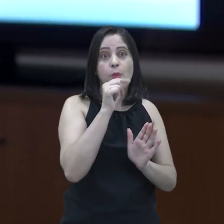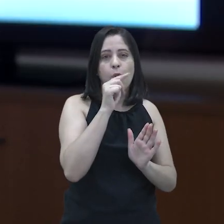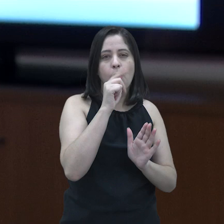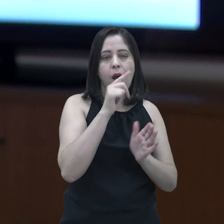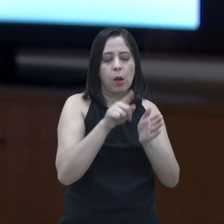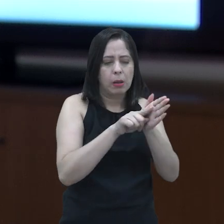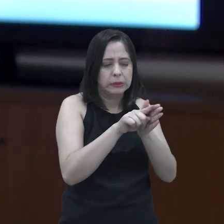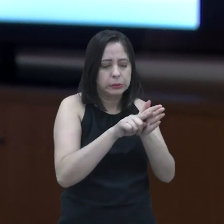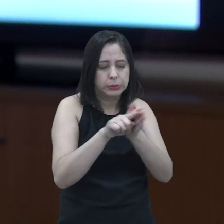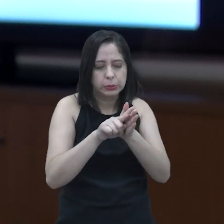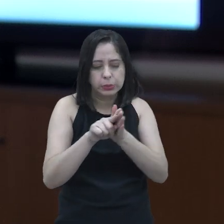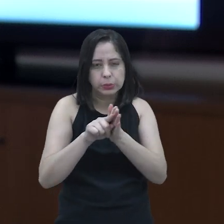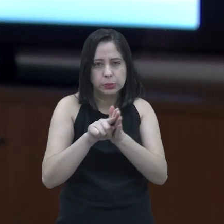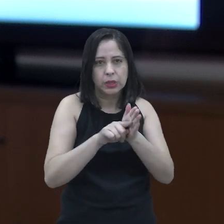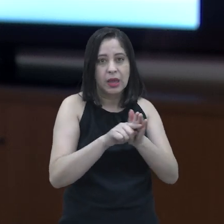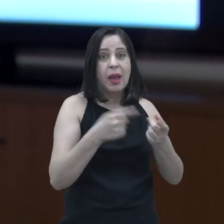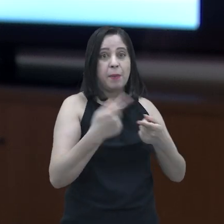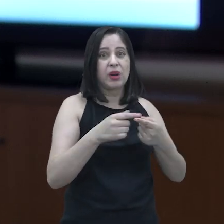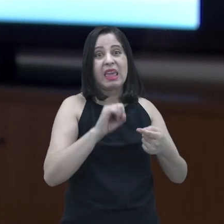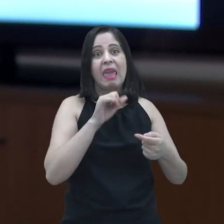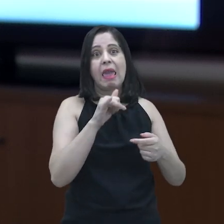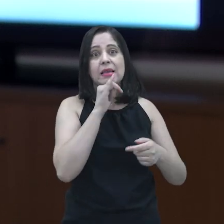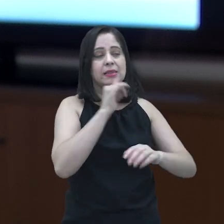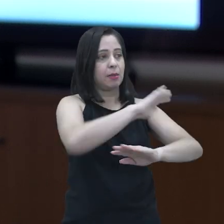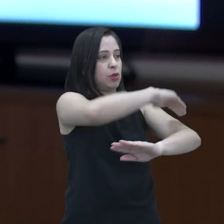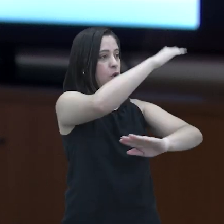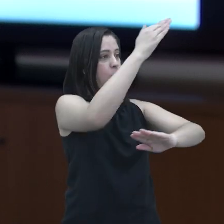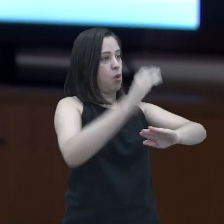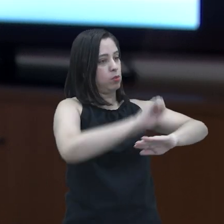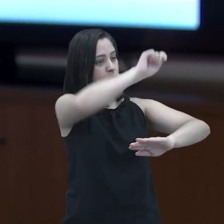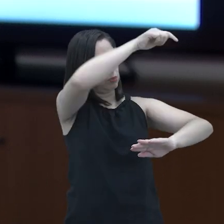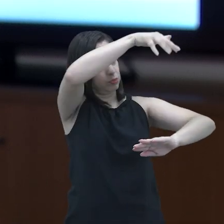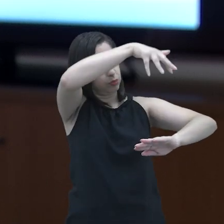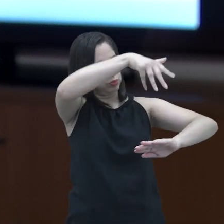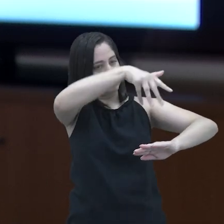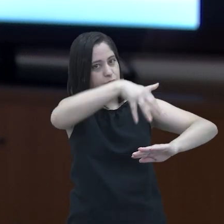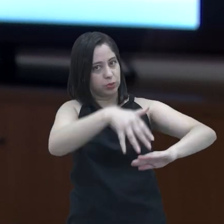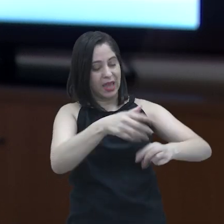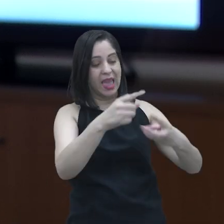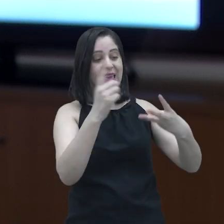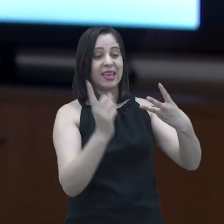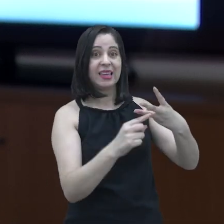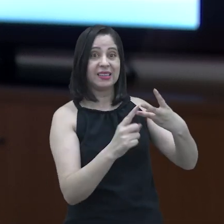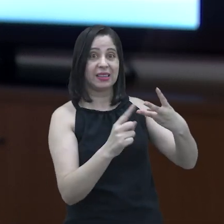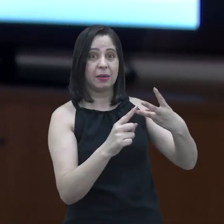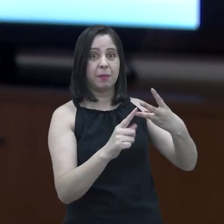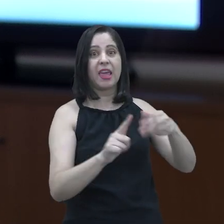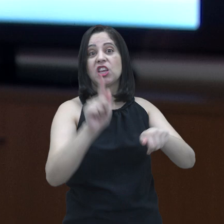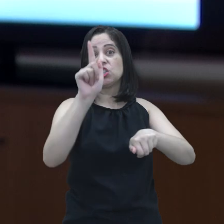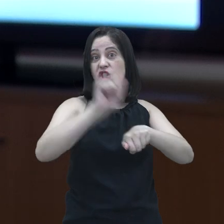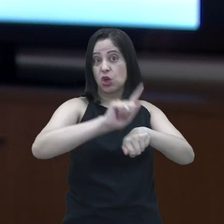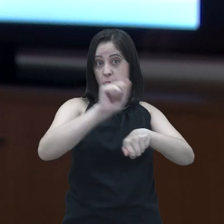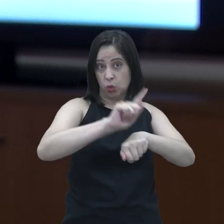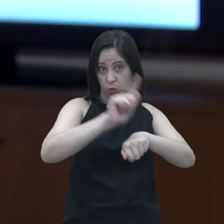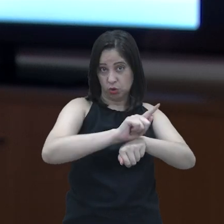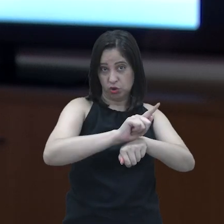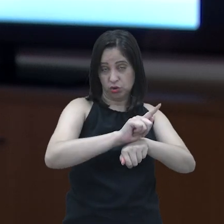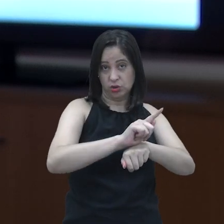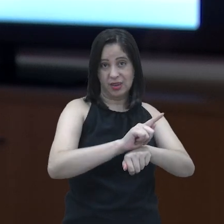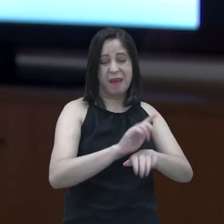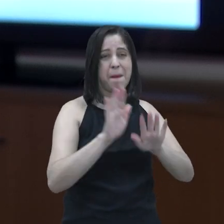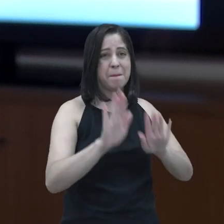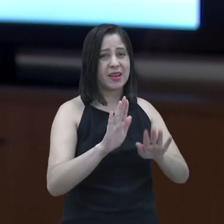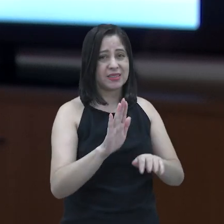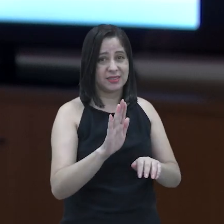hidrologia. E, se estamos falando de deslizamentos de terra, precisamos pessoas que conheçam a geologia, a